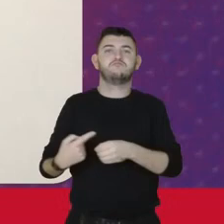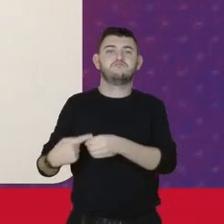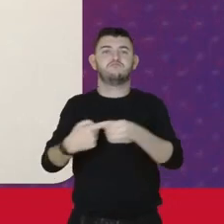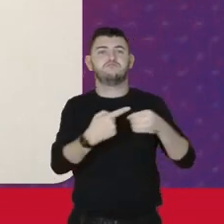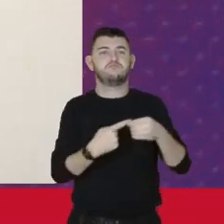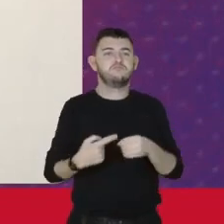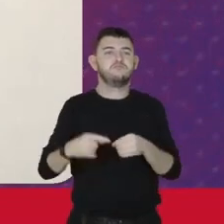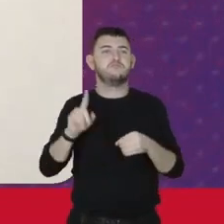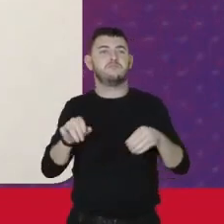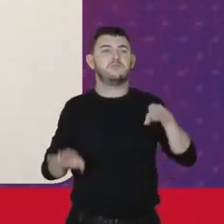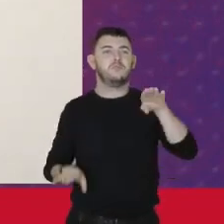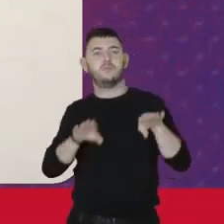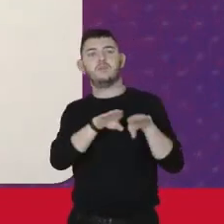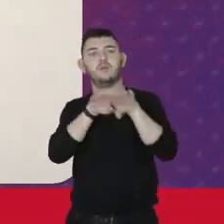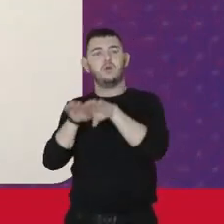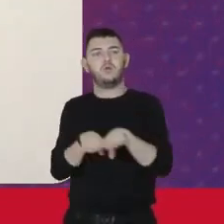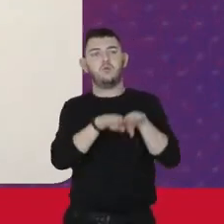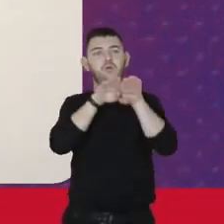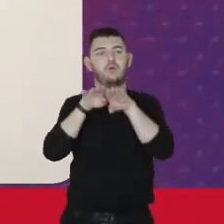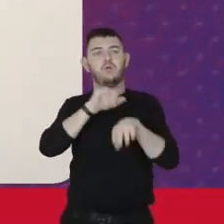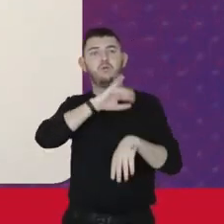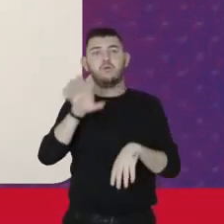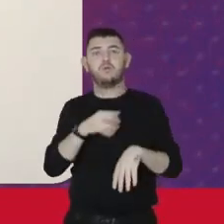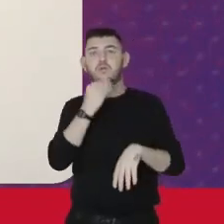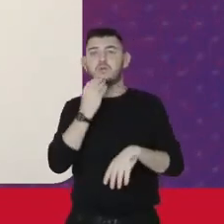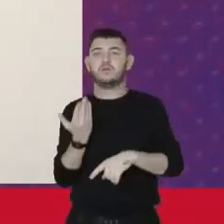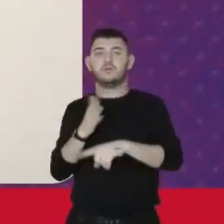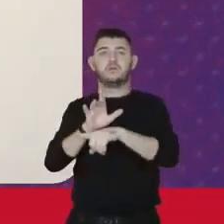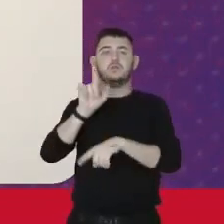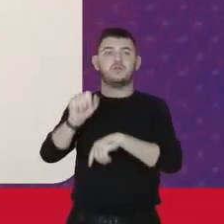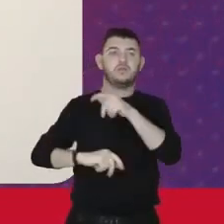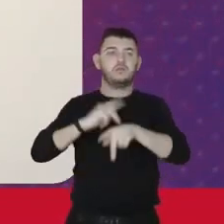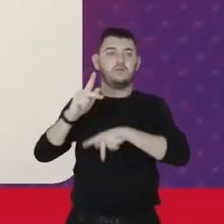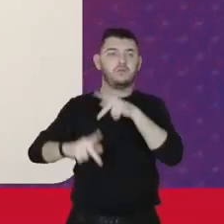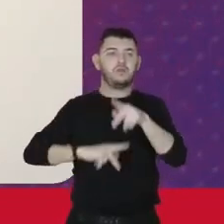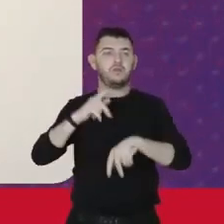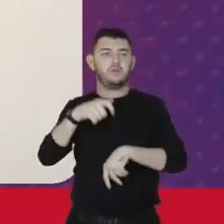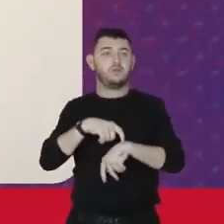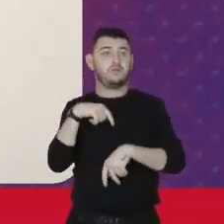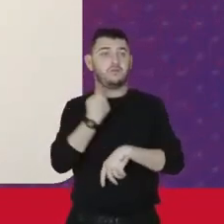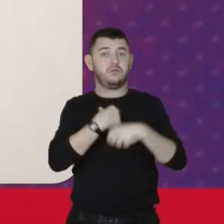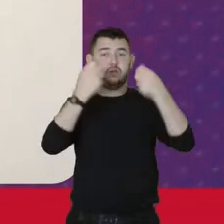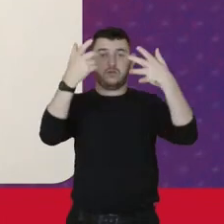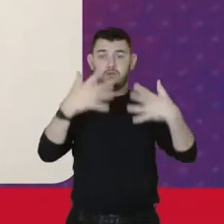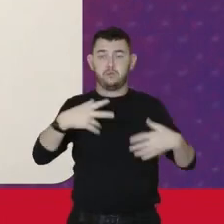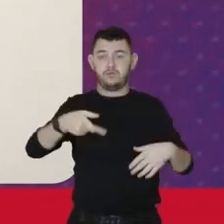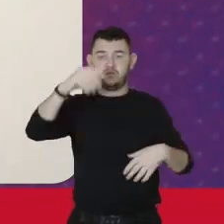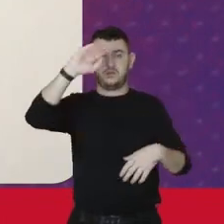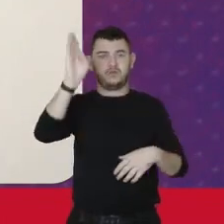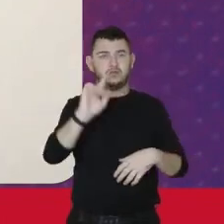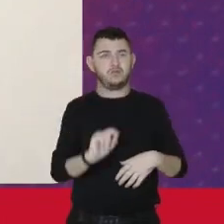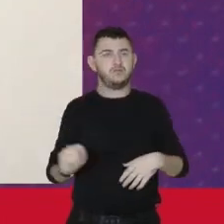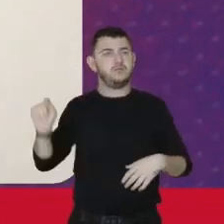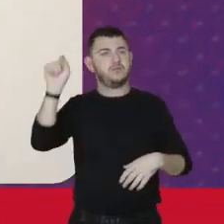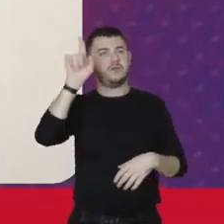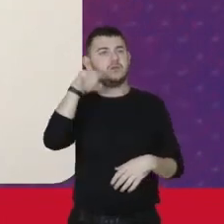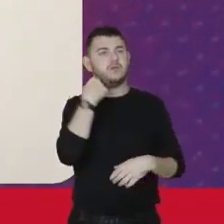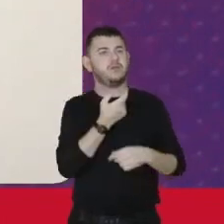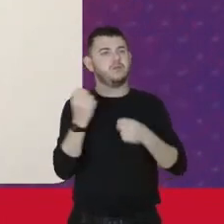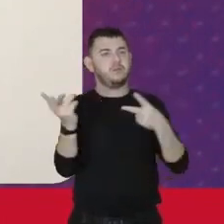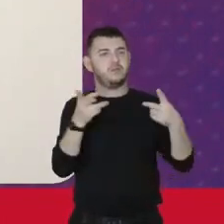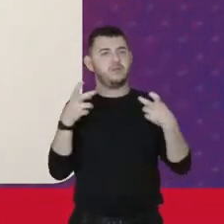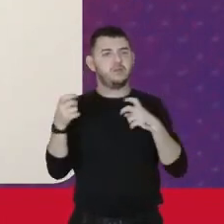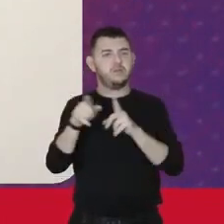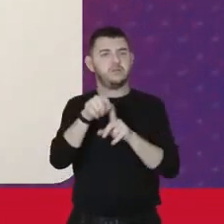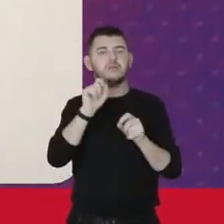seja igual em oportunidades para toda a sua população? Quando a gente fala de Brasil, a gente tem visto um retrocesso